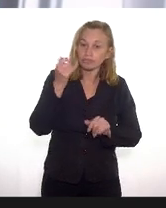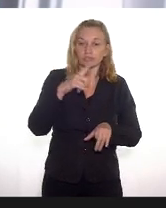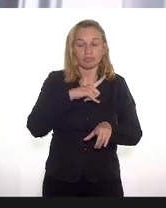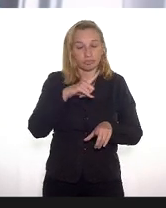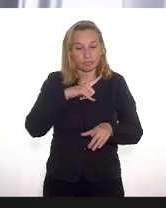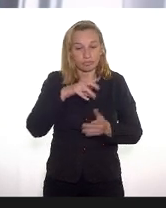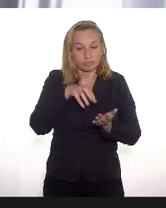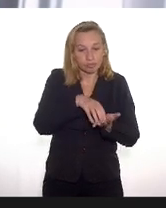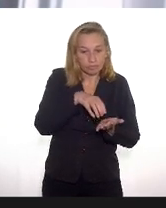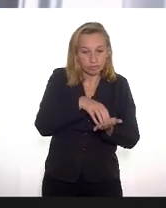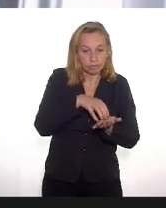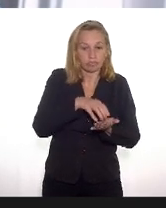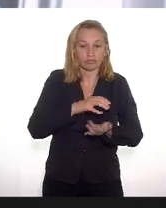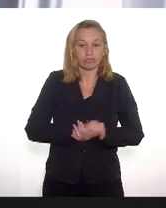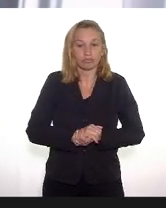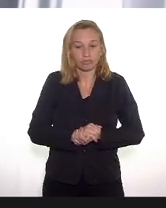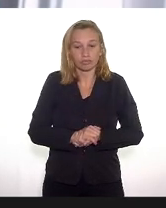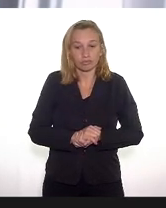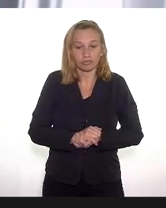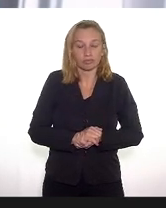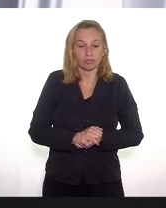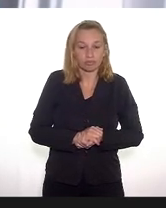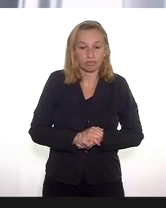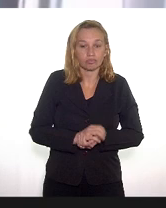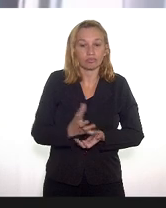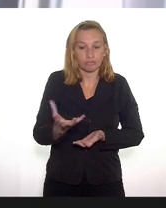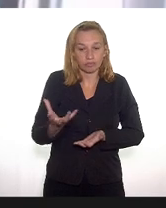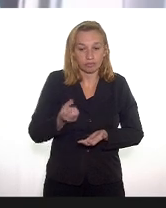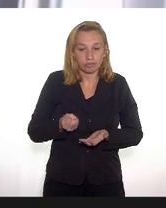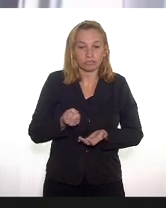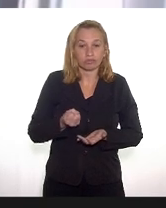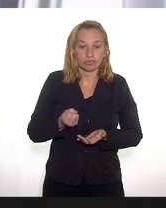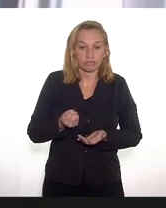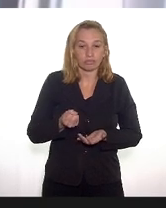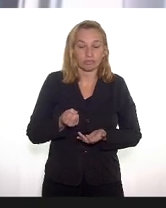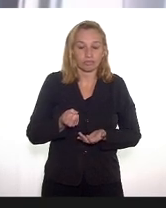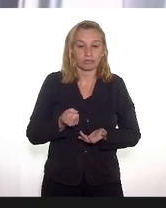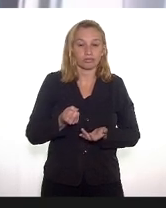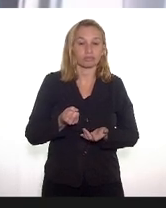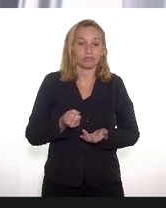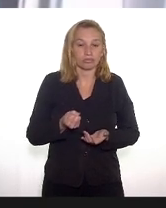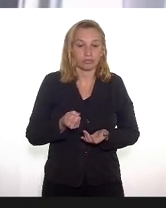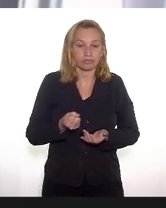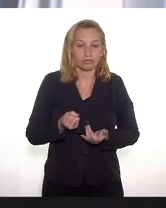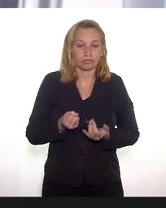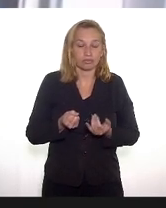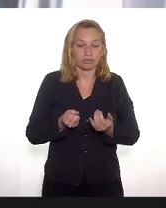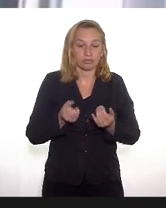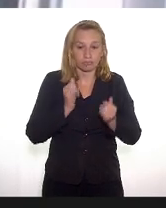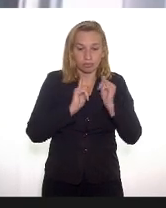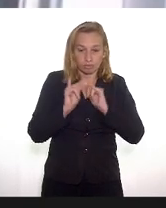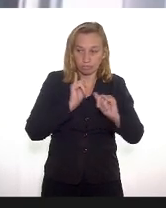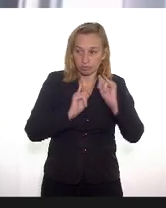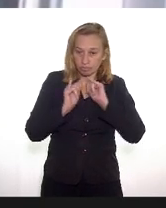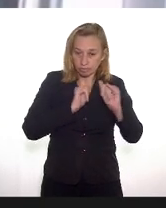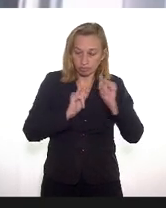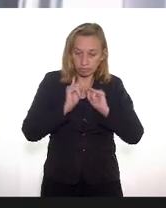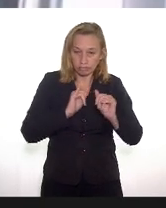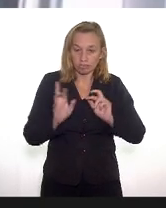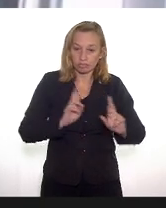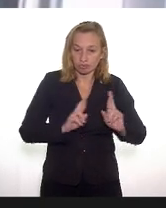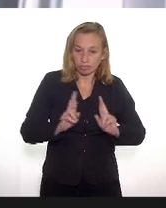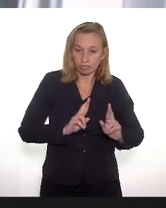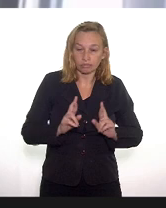tem para, enfim, compilar, receber, enfim, e subsidiar a presidência em relação